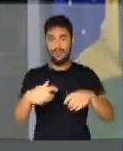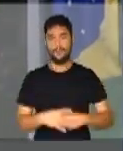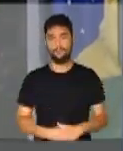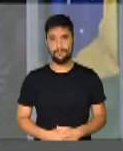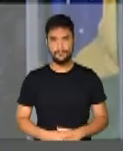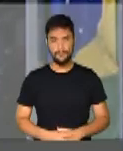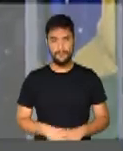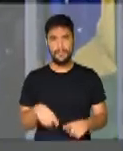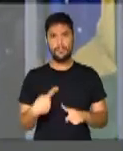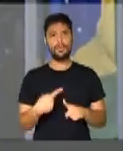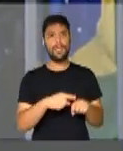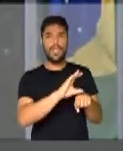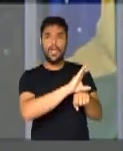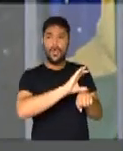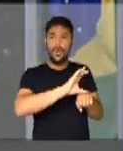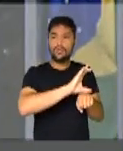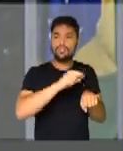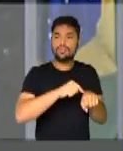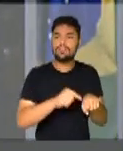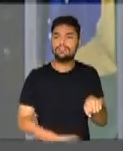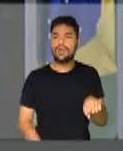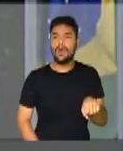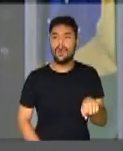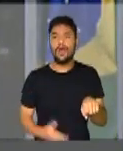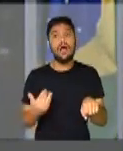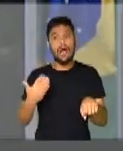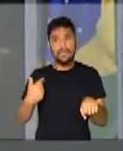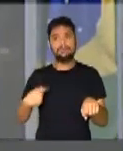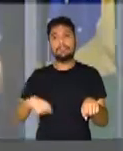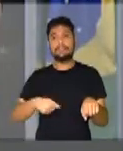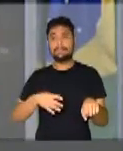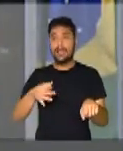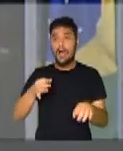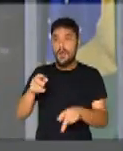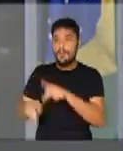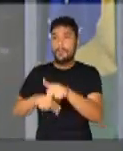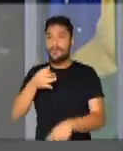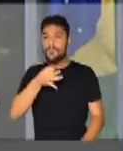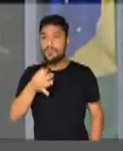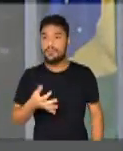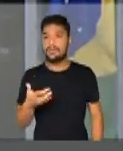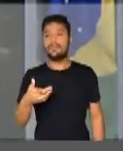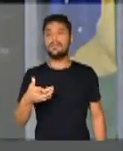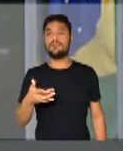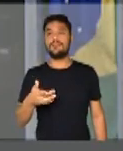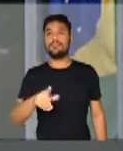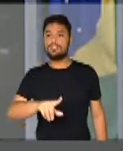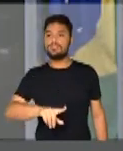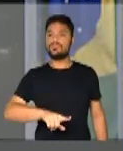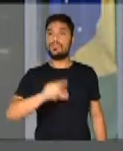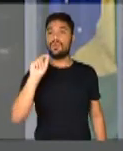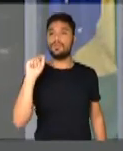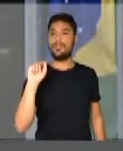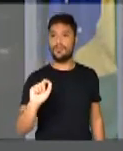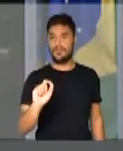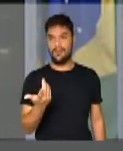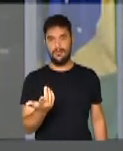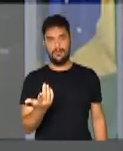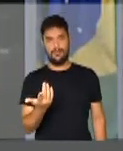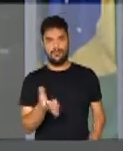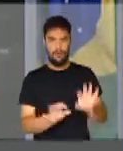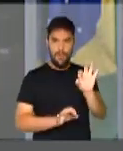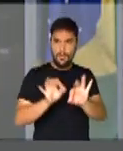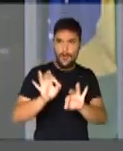Constituição sequer tivesse uma minuta prévia. O povo brasileiro escolheu fazer,